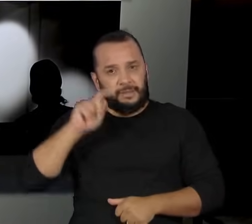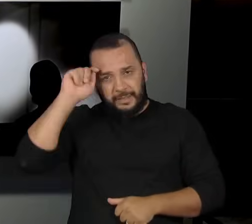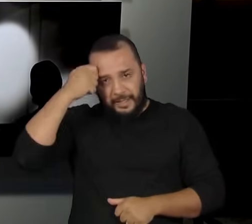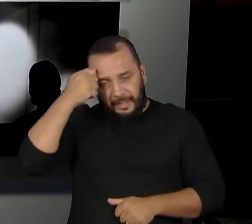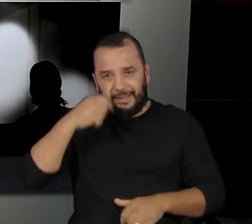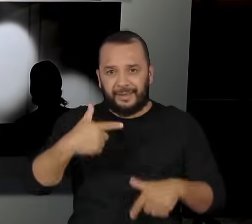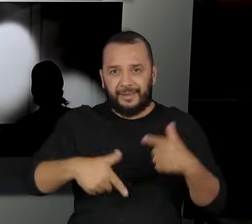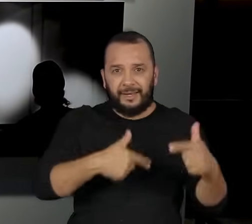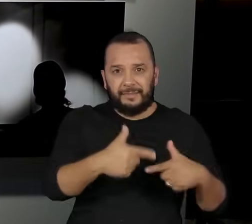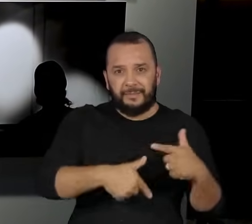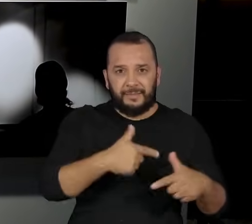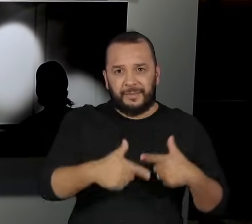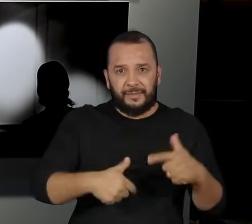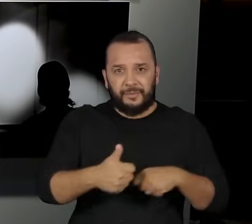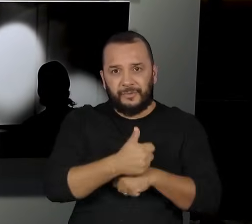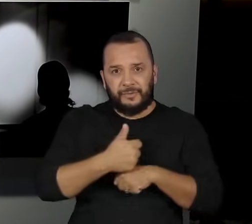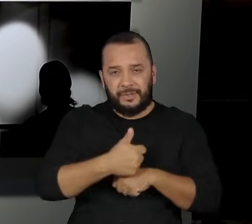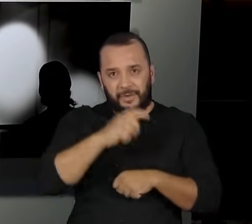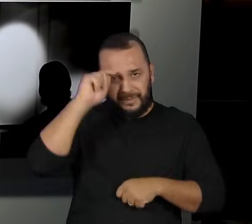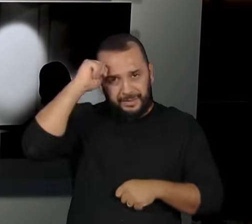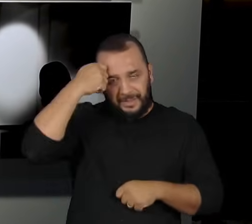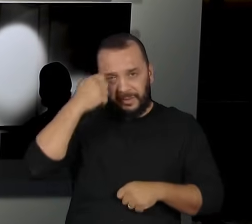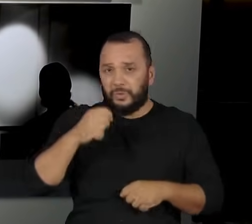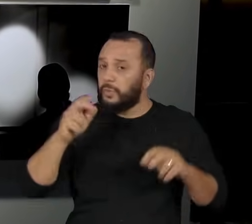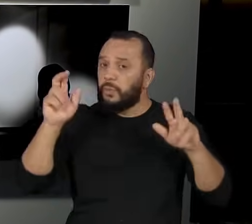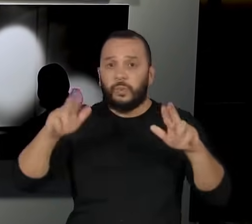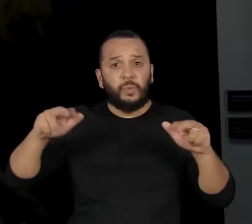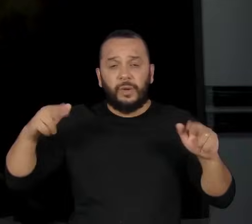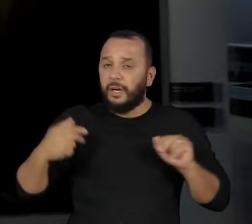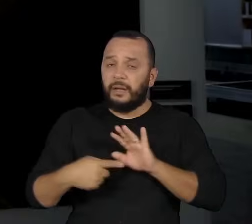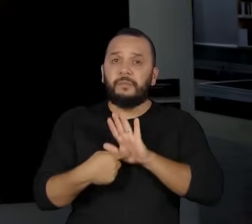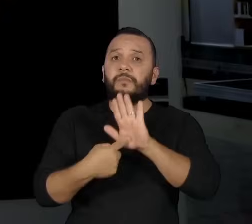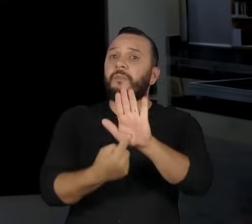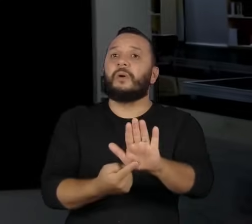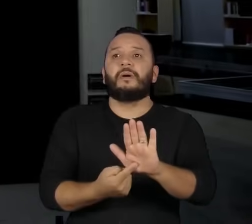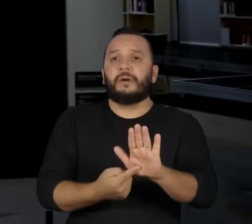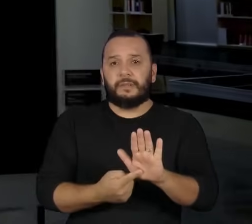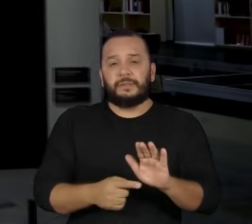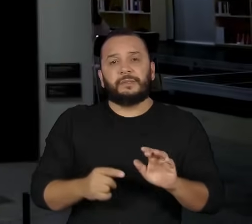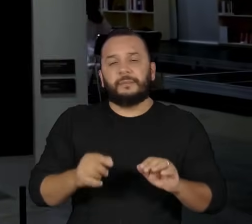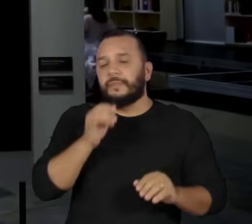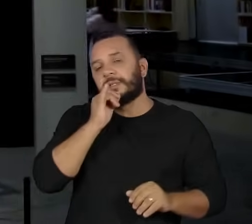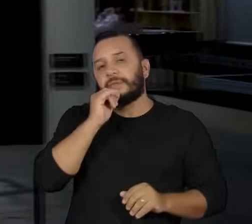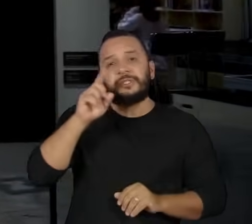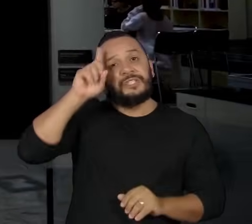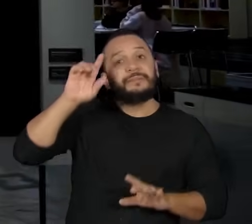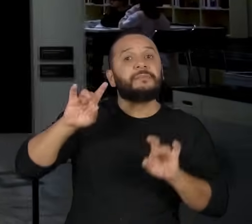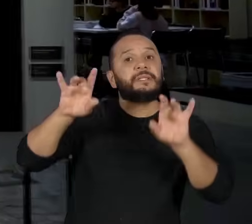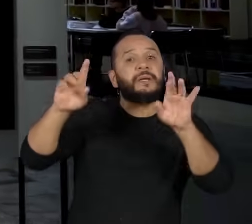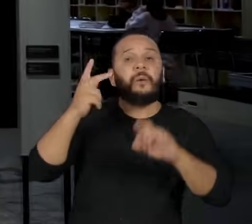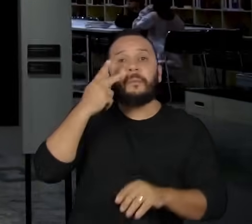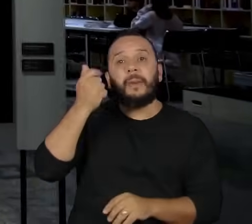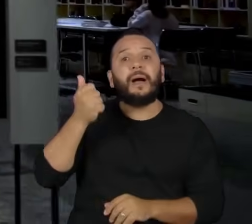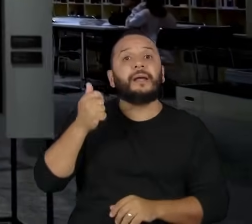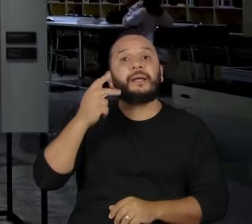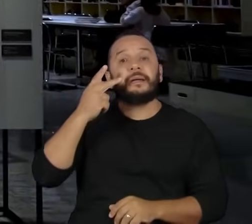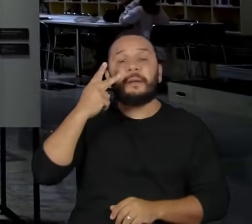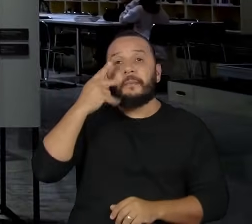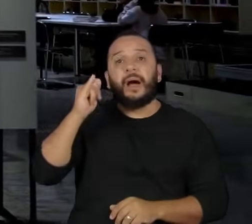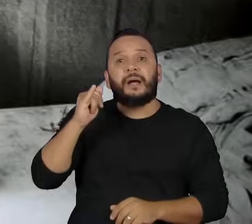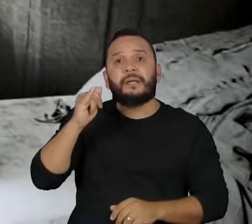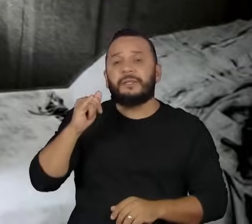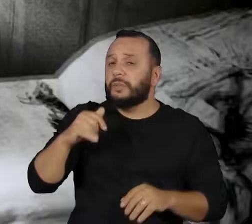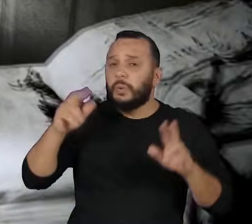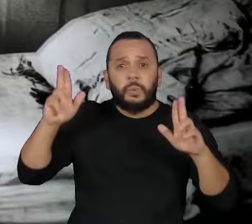eram mostrados por exemplo, uma campanha Dia dos Pais. Eu nunca vi um